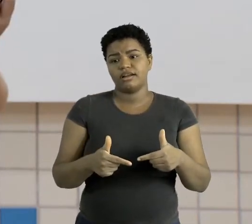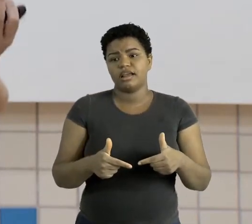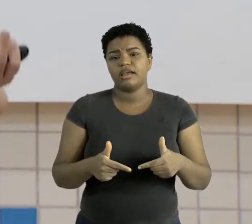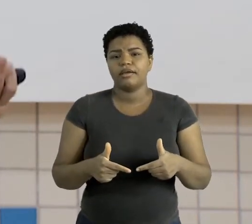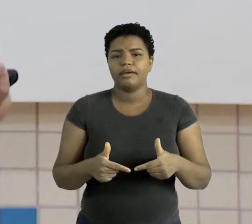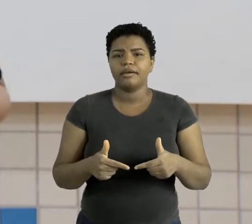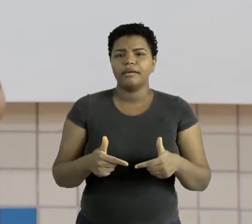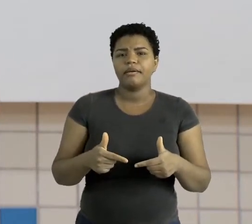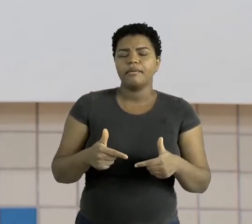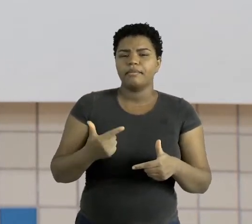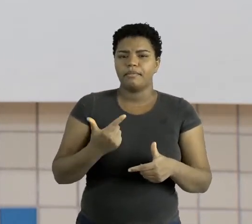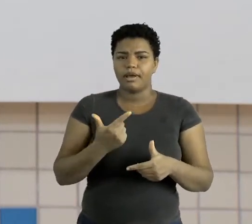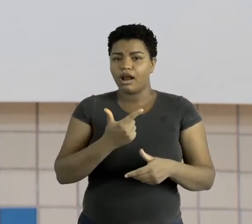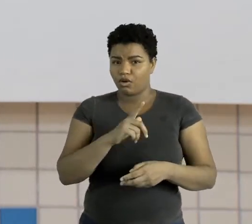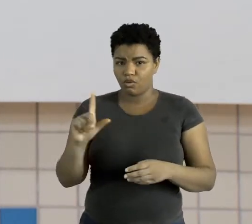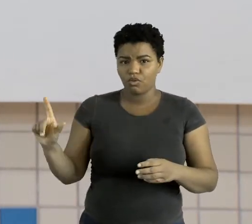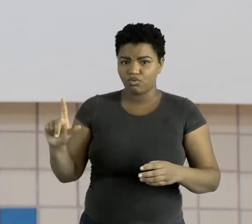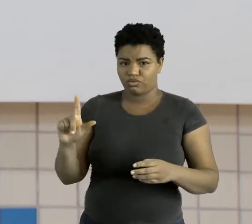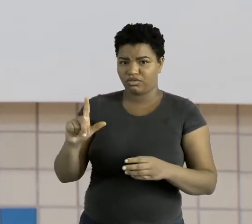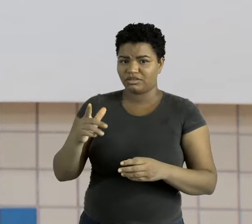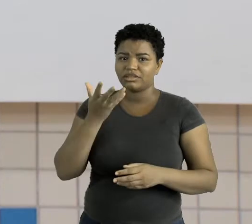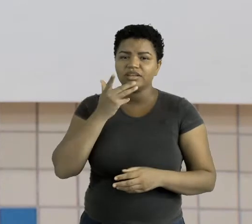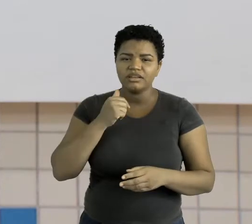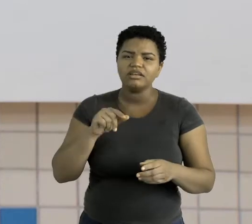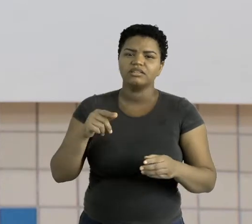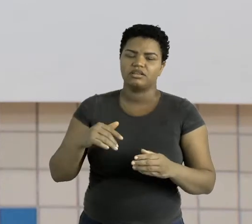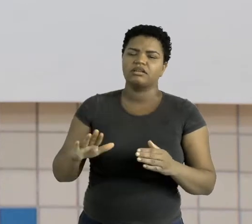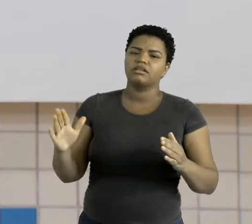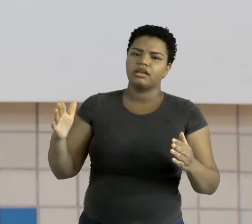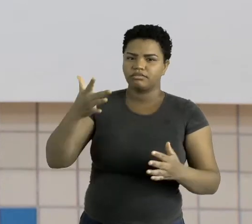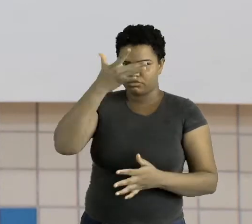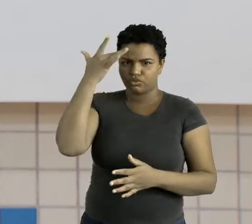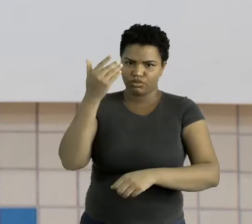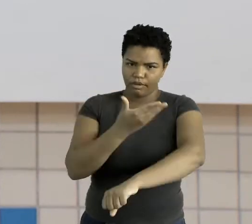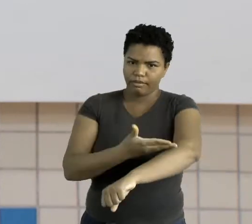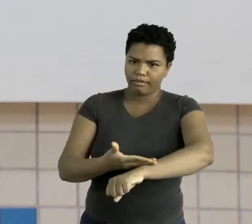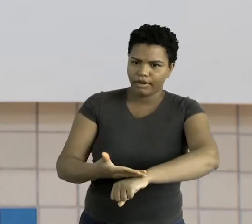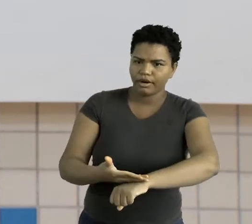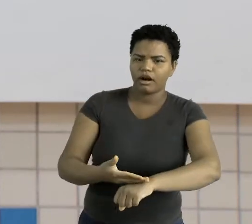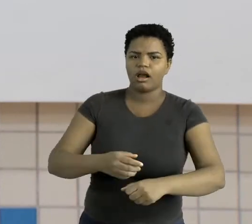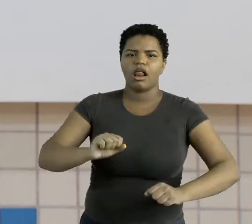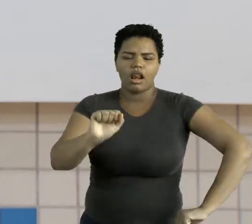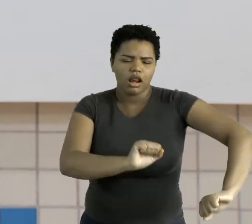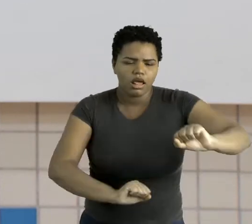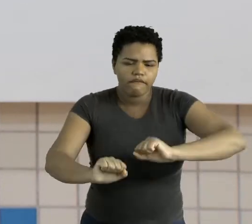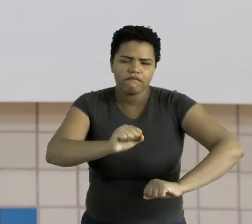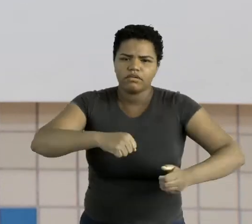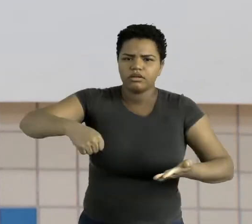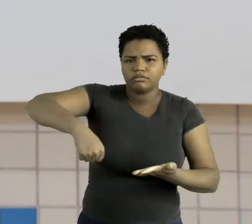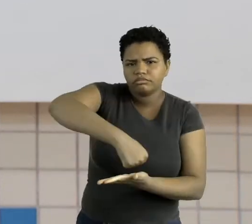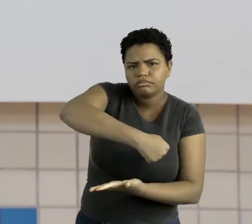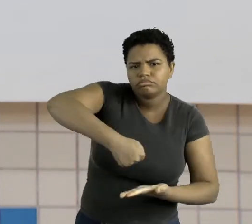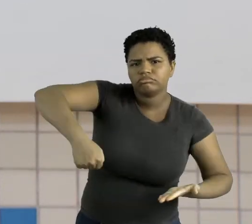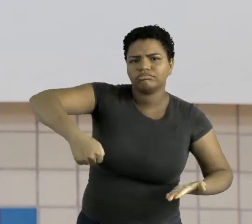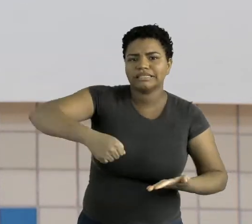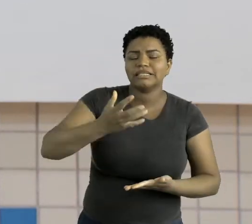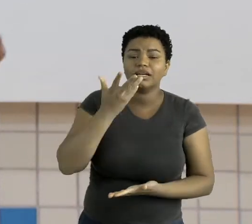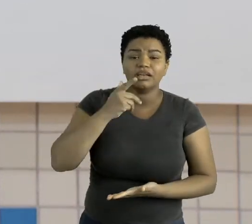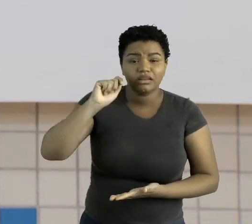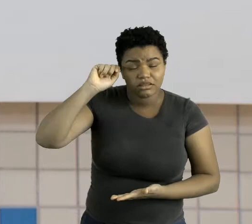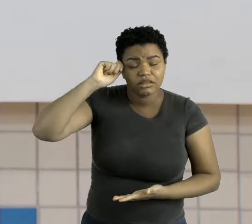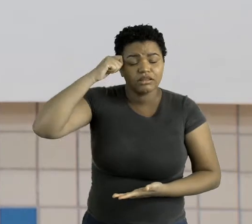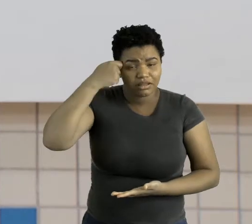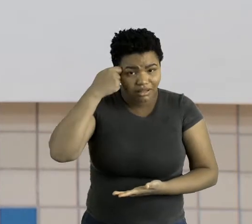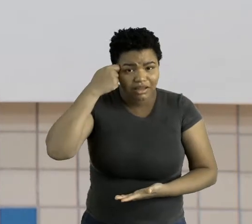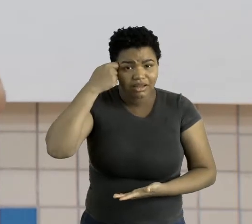das pessoas brancas, lavando, passando, cozinhando. Então, assim, criança negra, naquela época